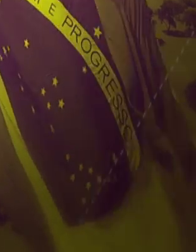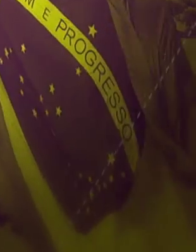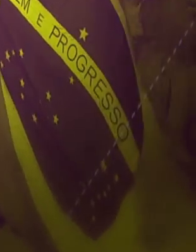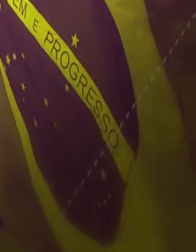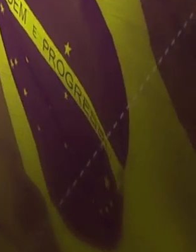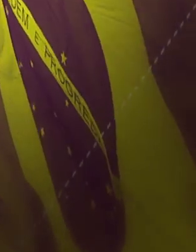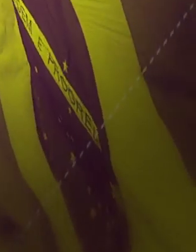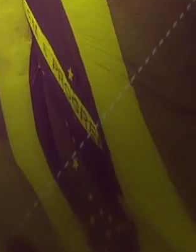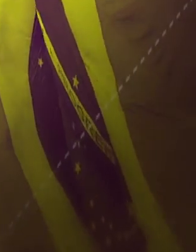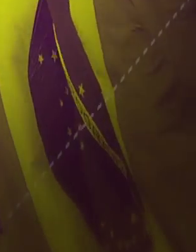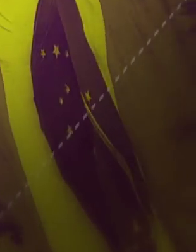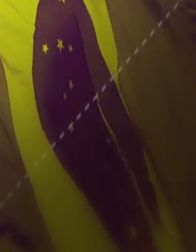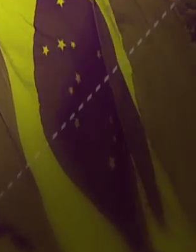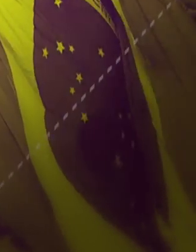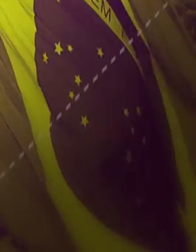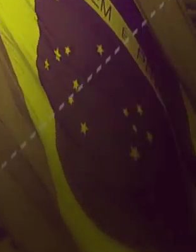Tchau.